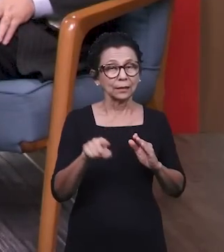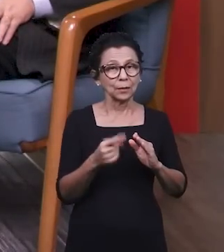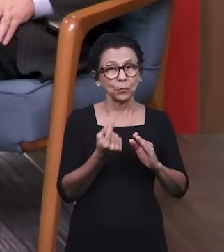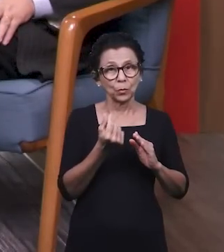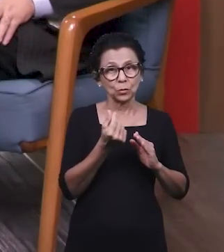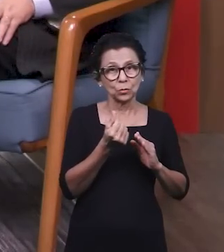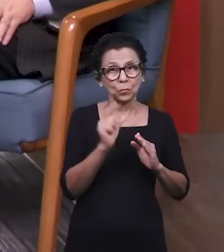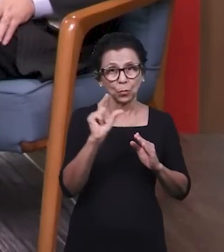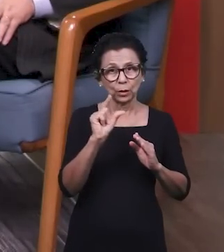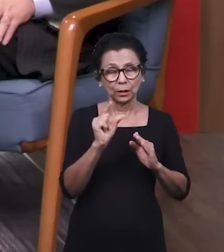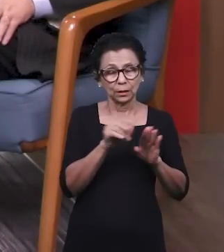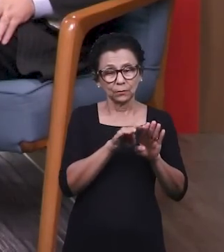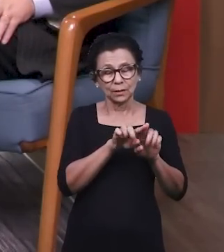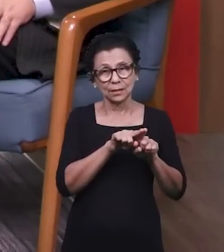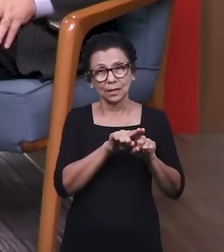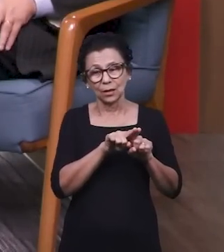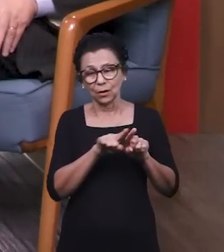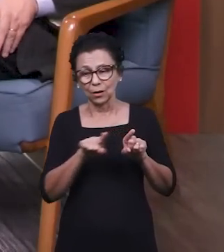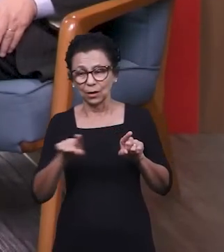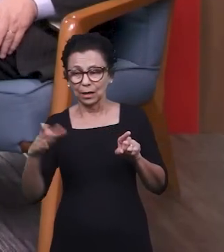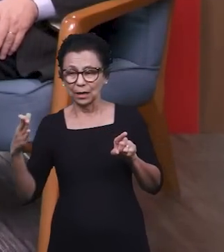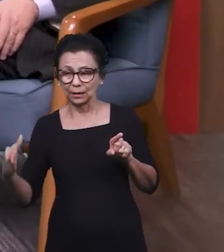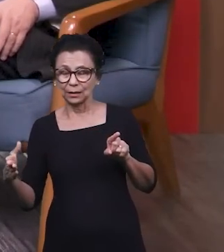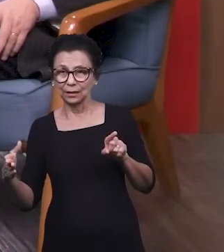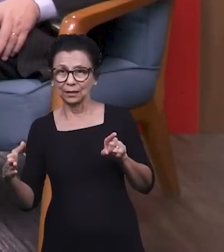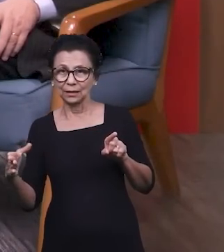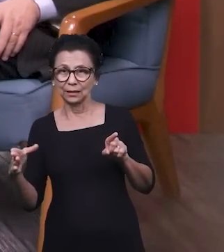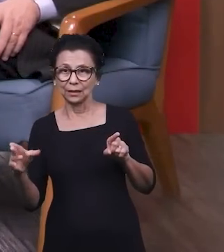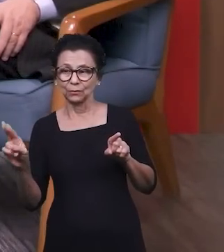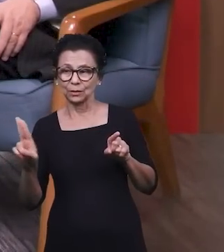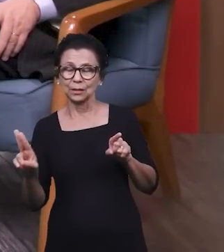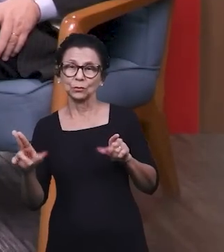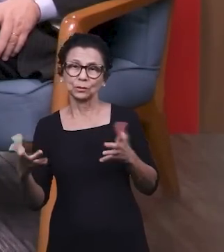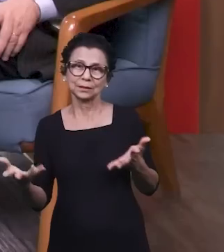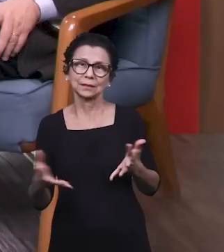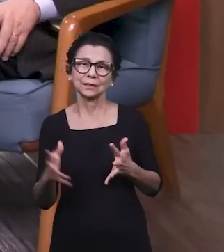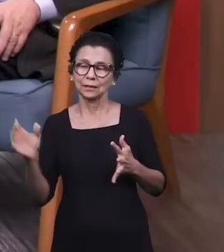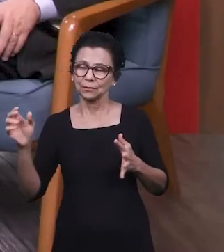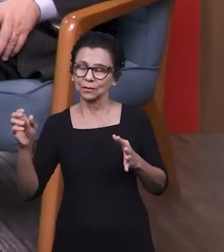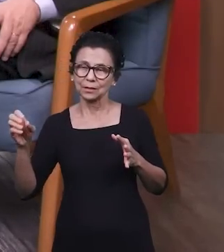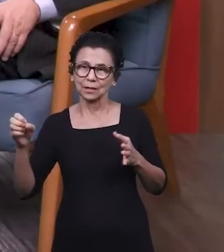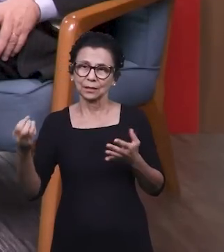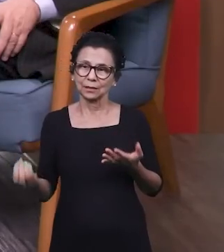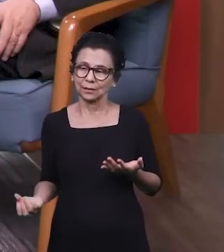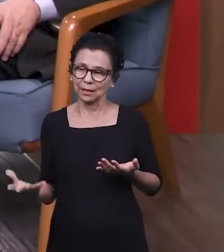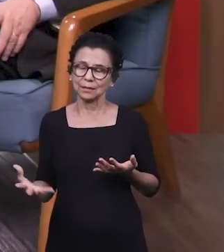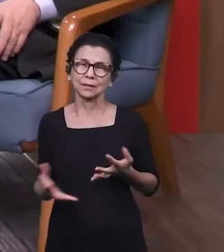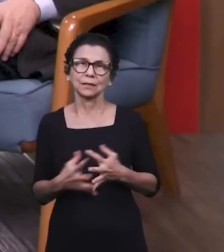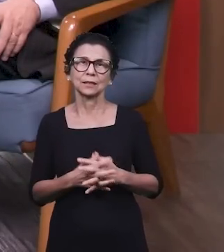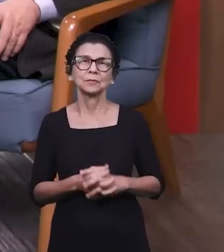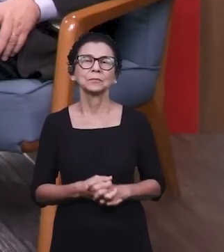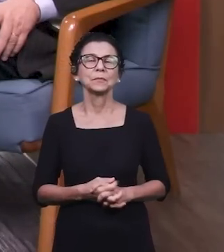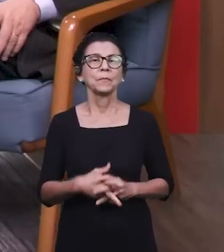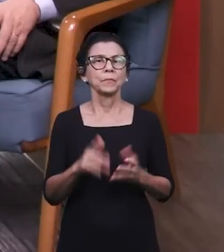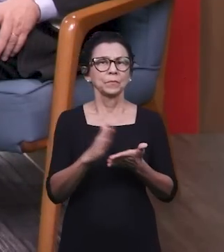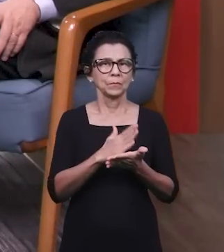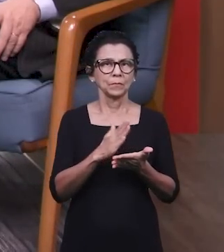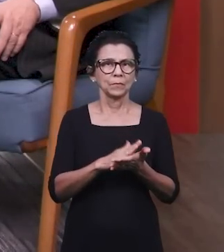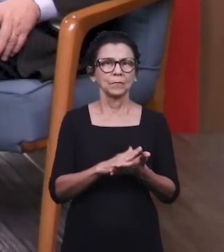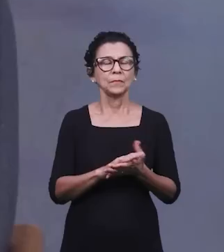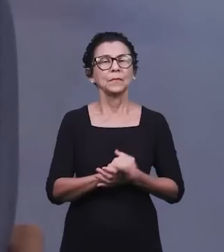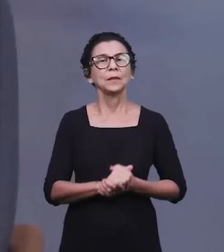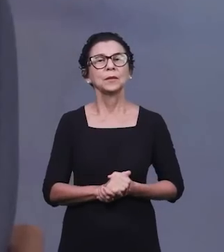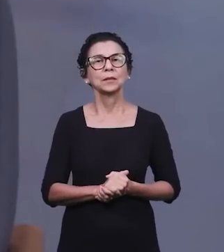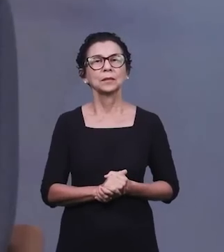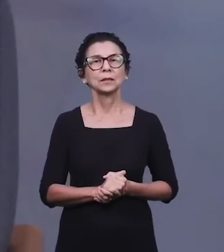do Daniel. Naquele livro que nós acabamos de citar, O Pai Rico, o Pai Pobre, do Robert Kiyosaki, ele fala justamente sobre isso.